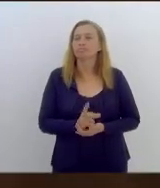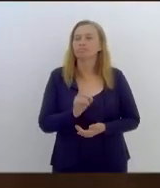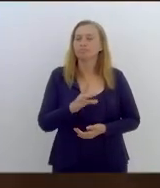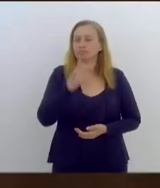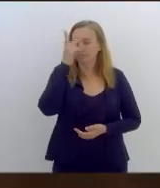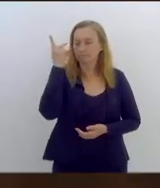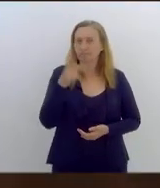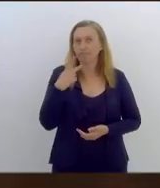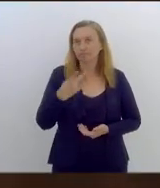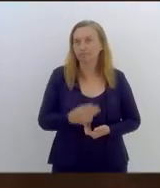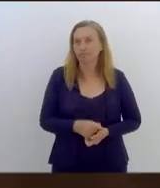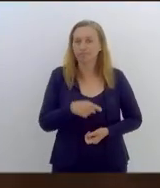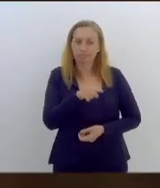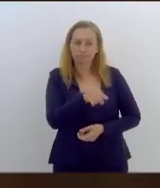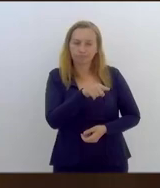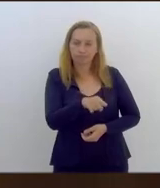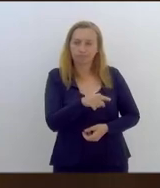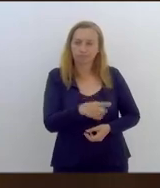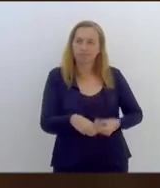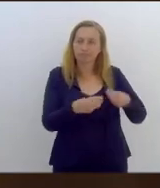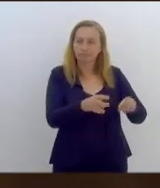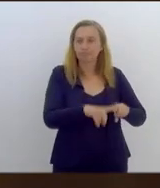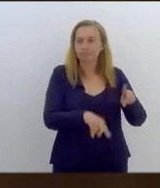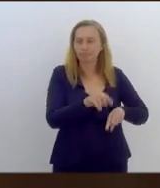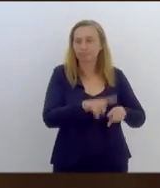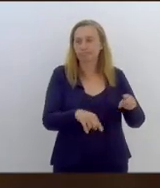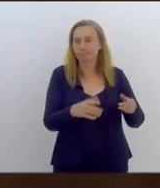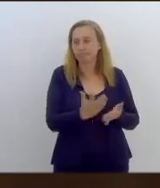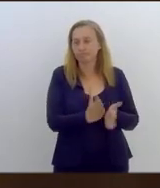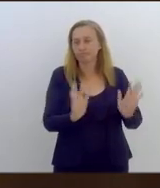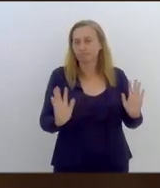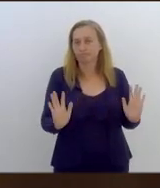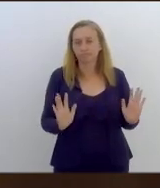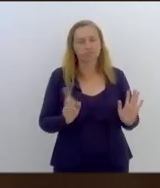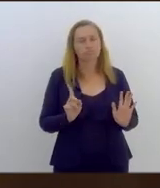dizer, olha, está aqui, eu entreguei o material e, portanto,